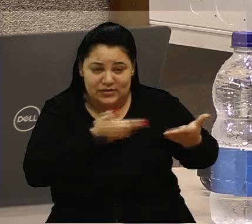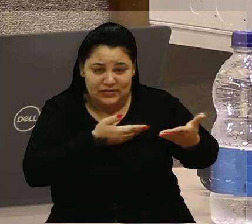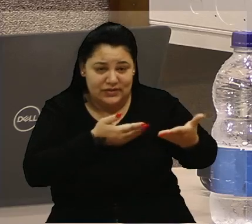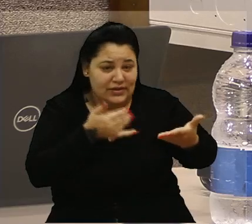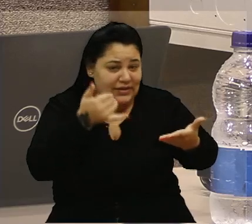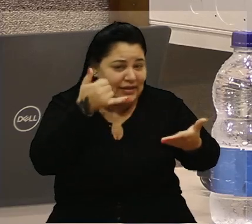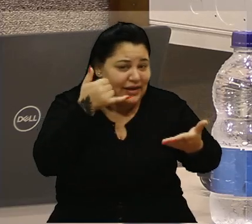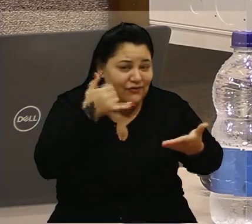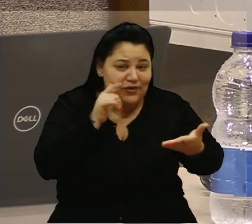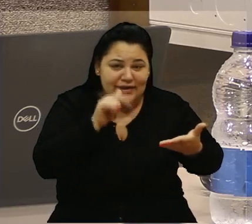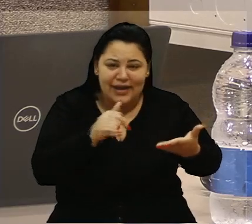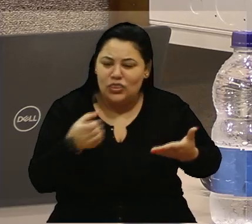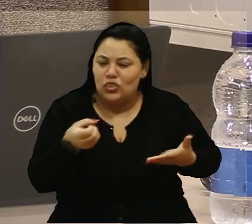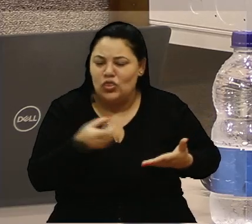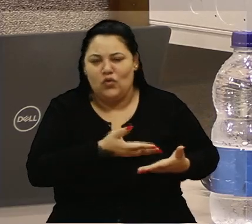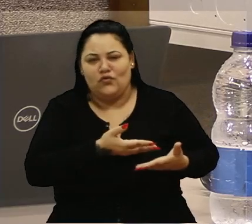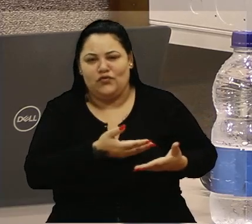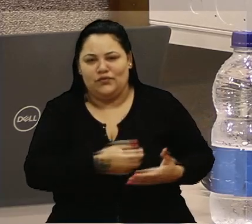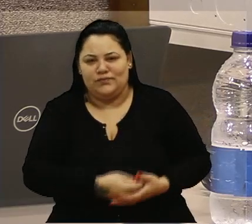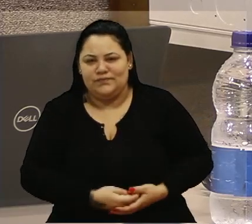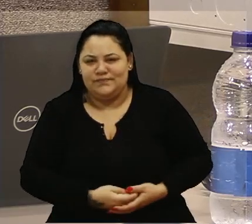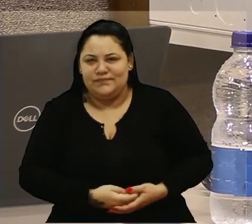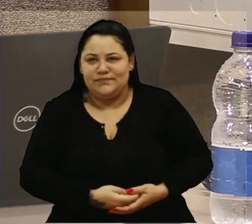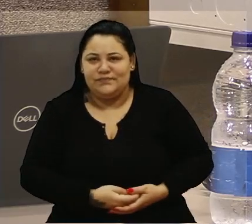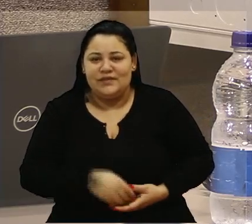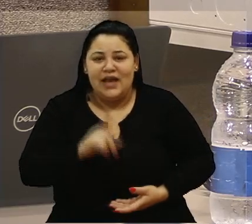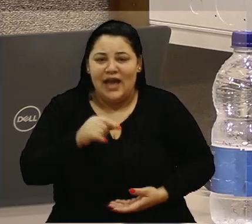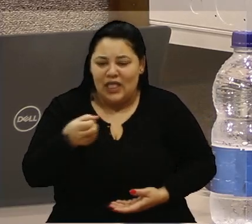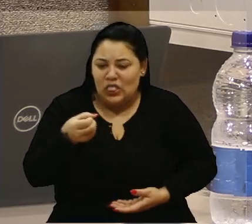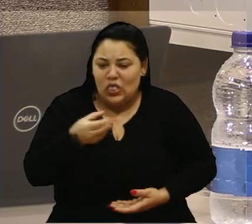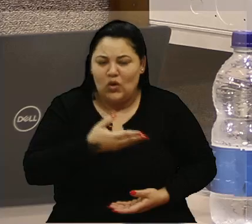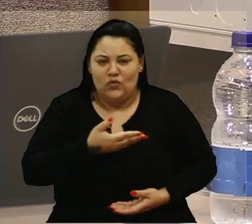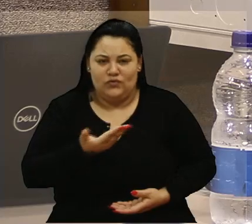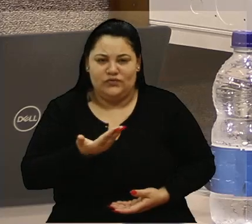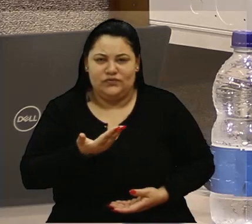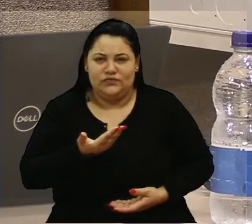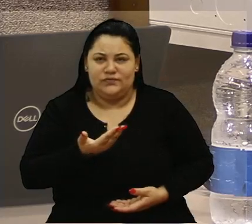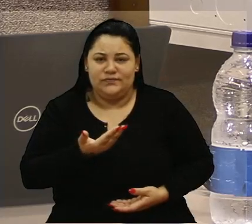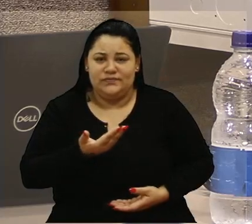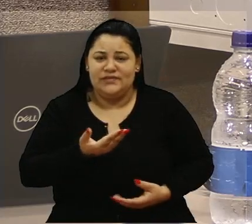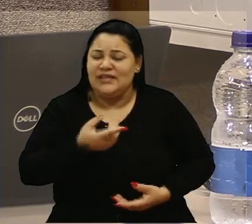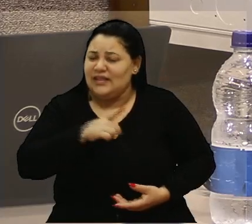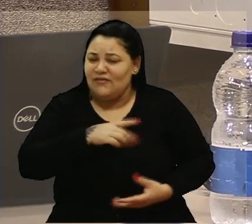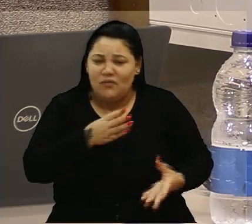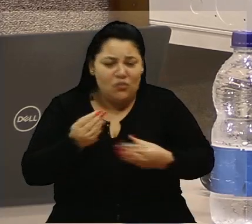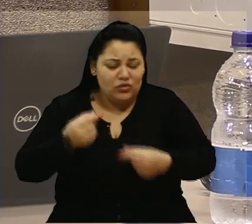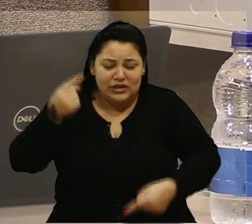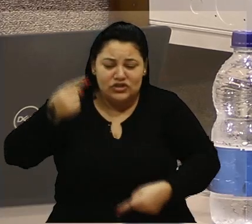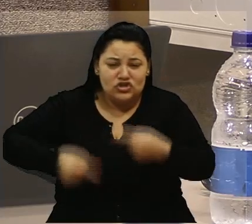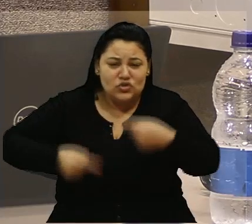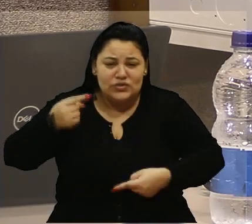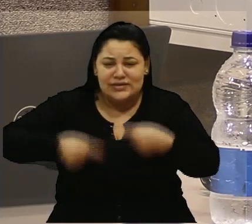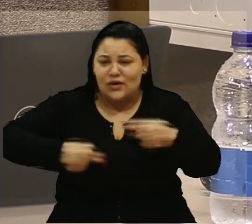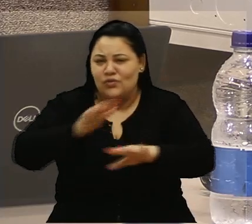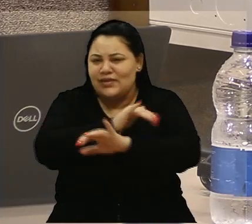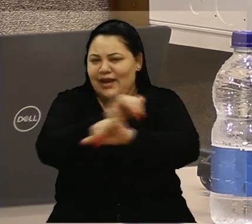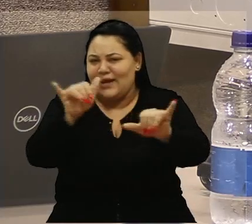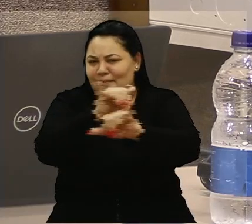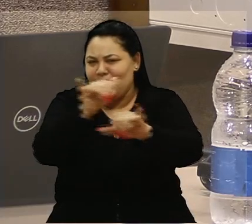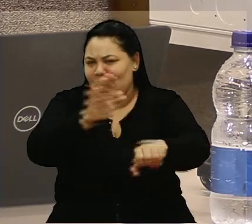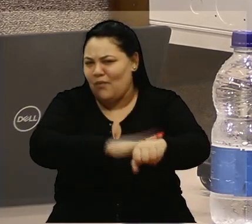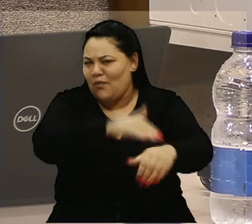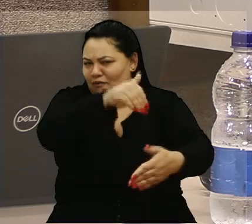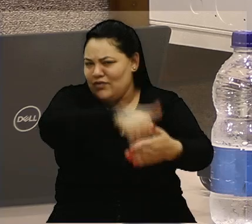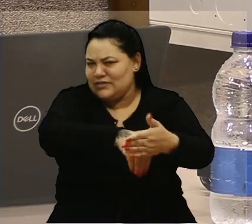é recente. É bem recente, foi matéria de debate, inclusive, na campanha eleitoral. Tá? Então, ele é